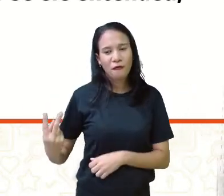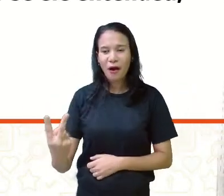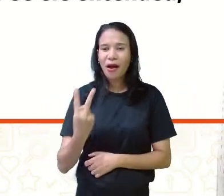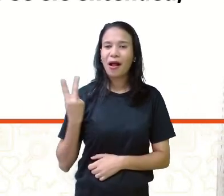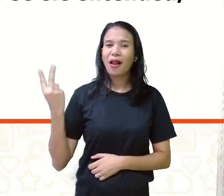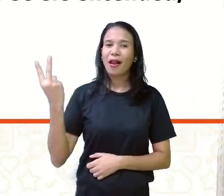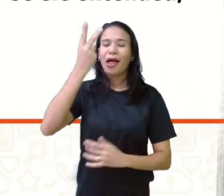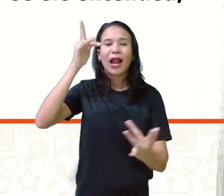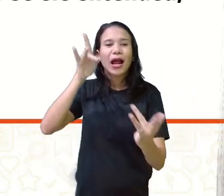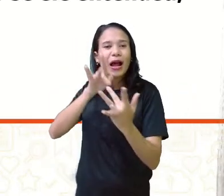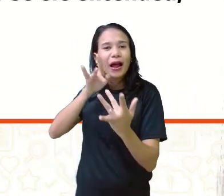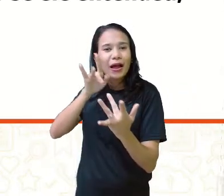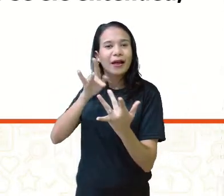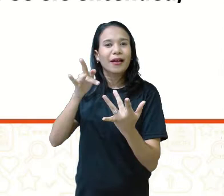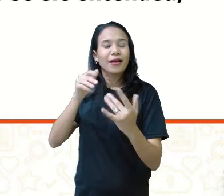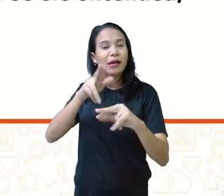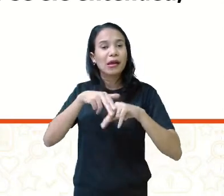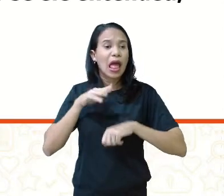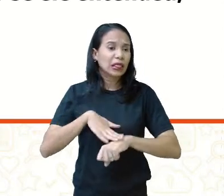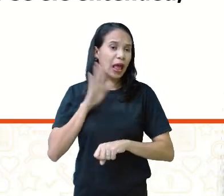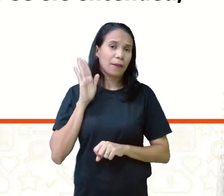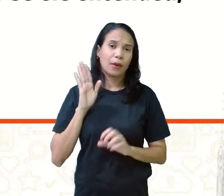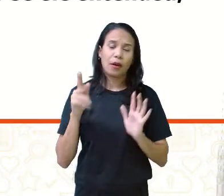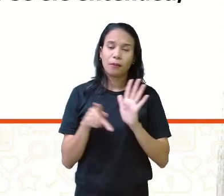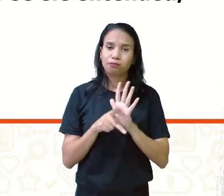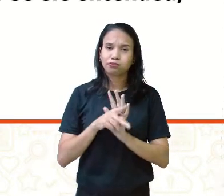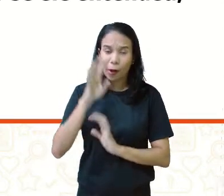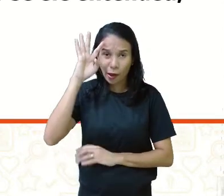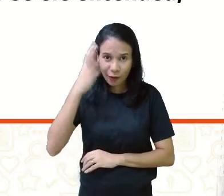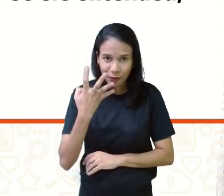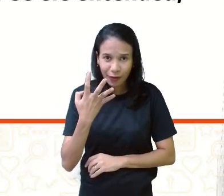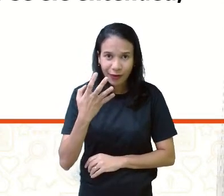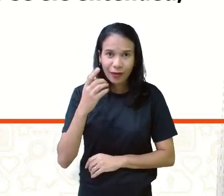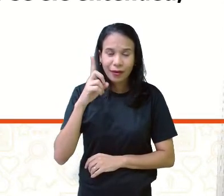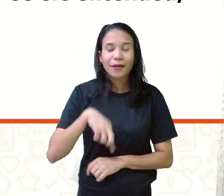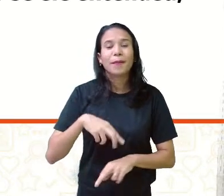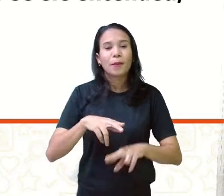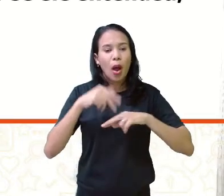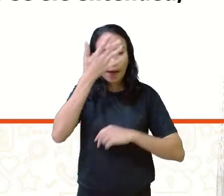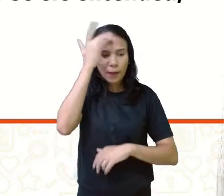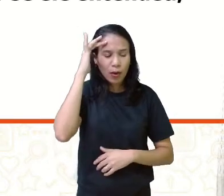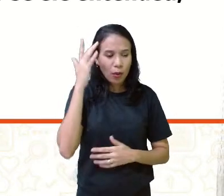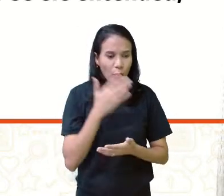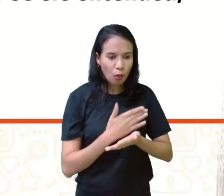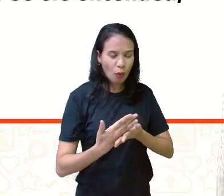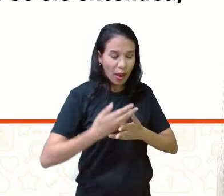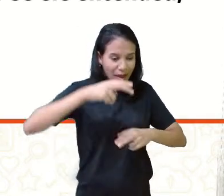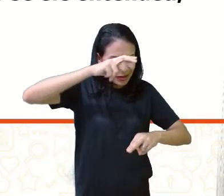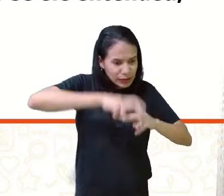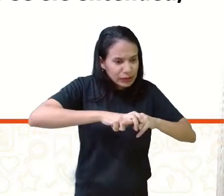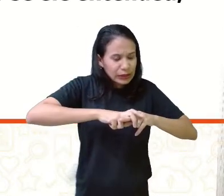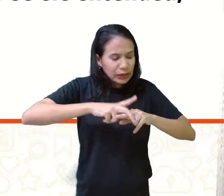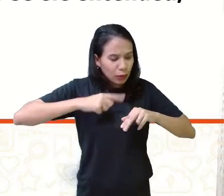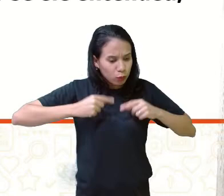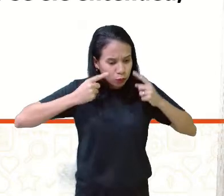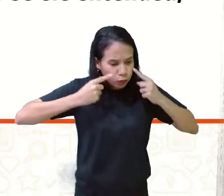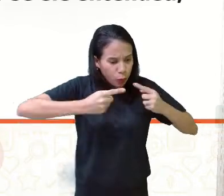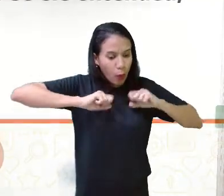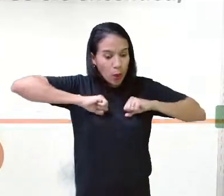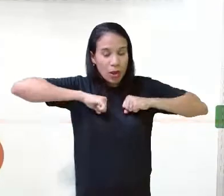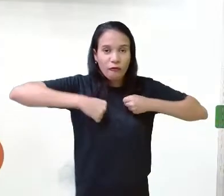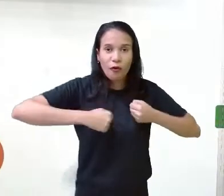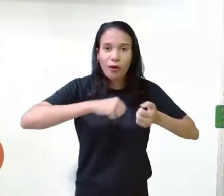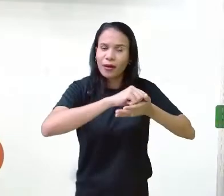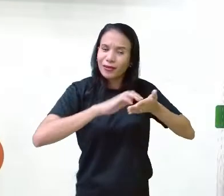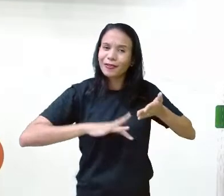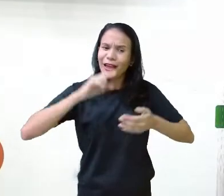pena a interação, independente dos resultados. A partir do momento que ele já se predispõe e está se envolvendo na